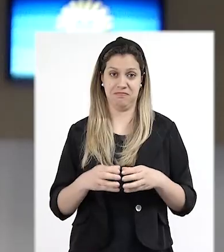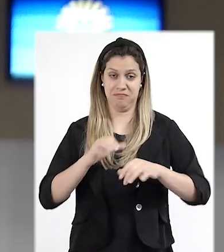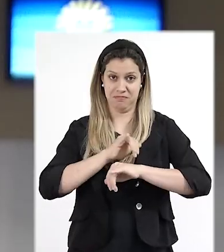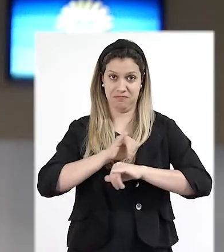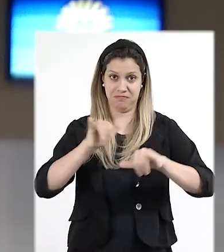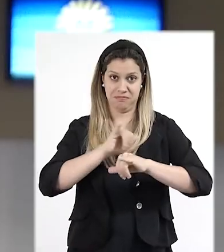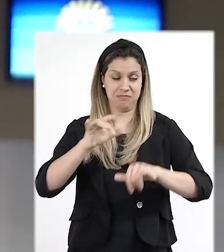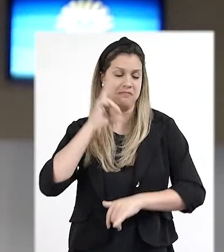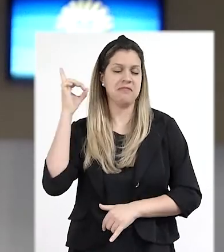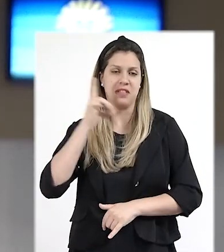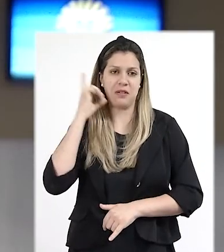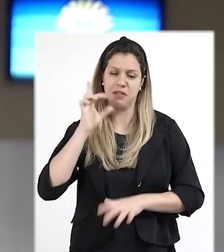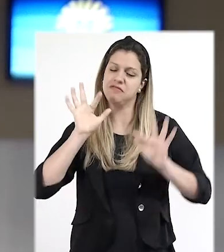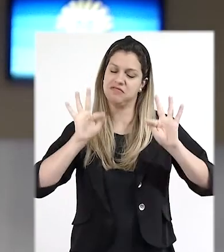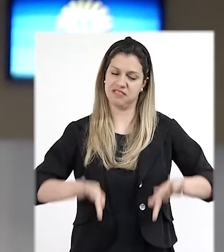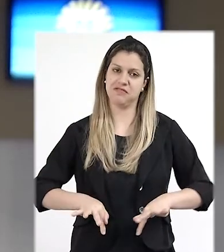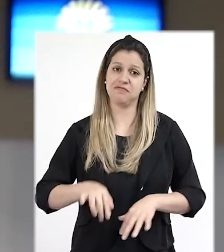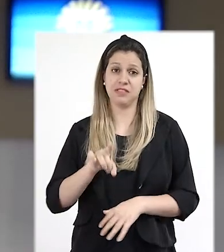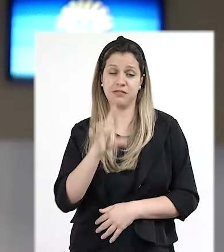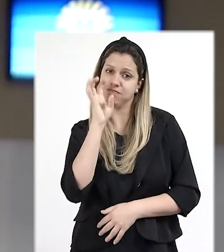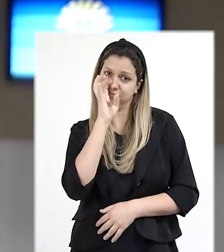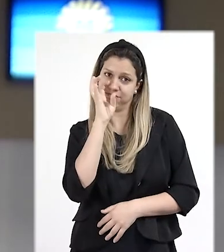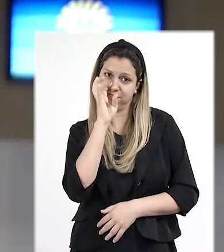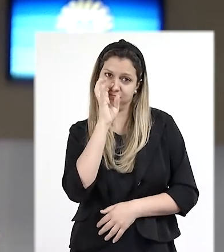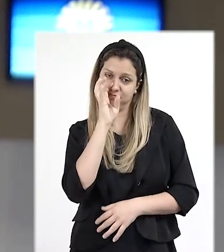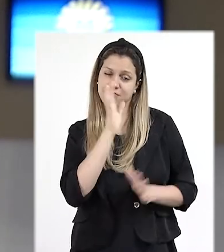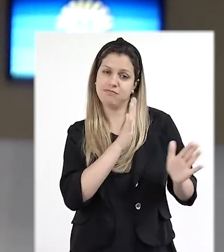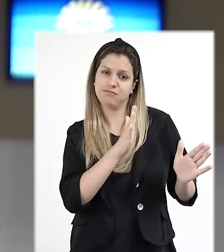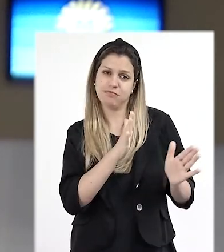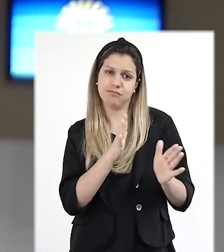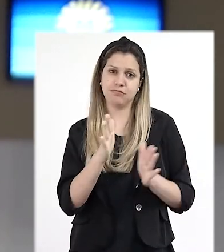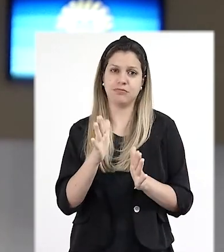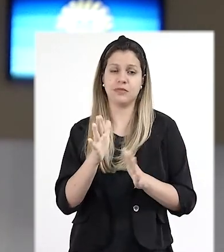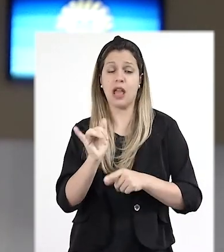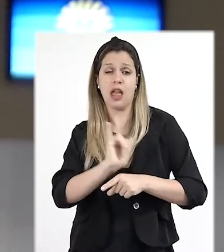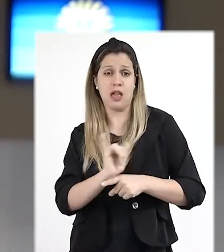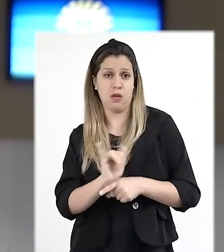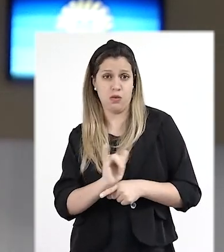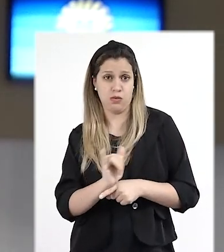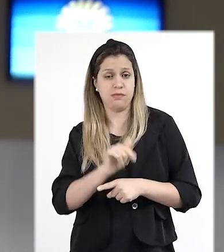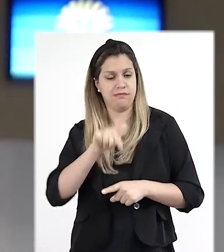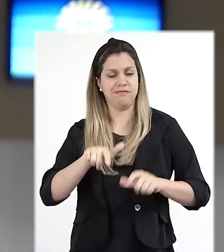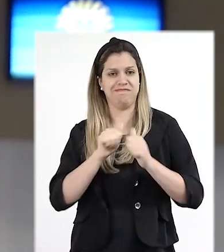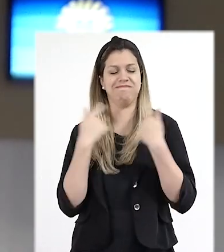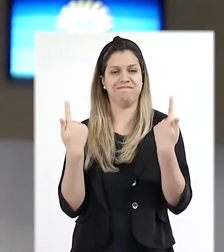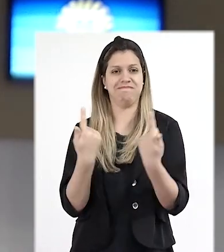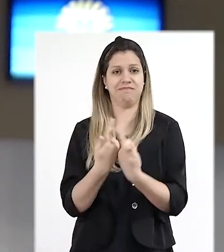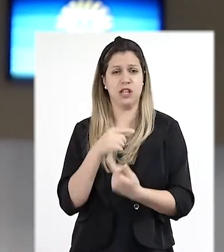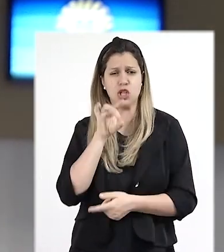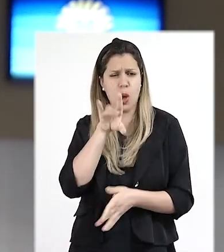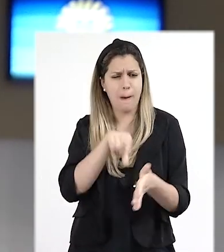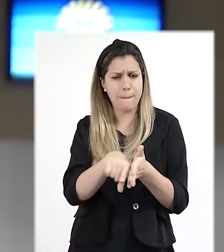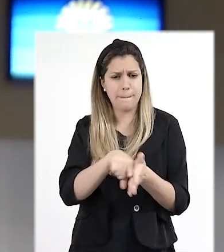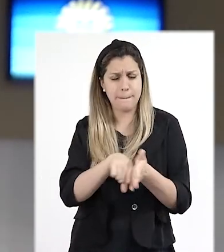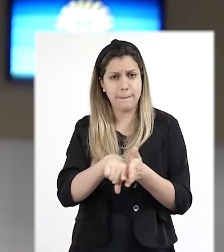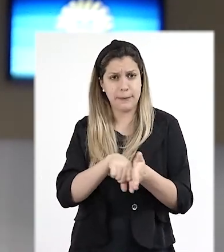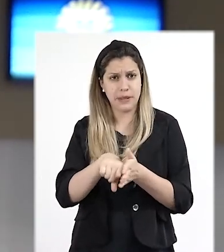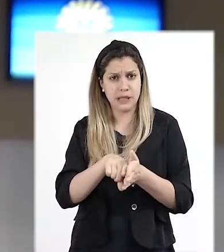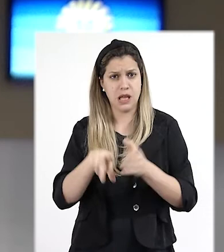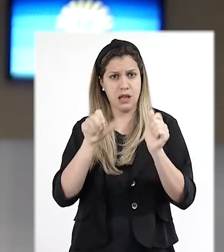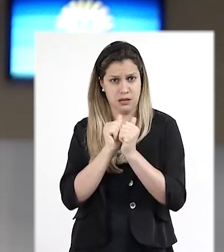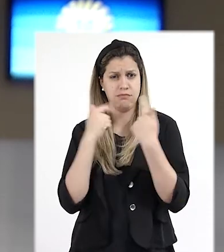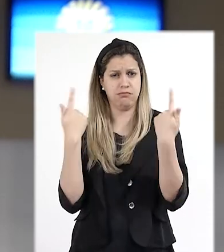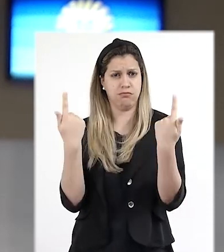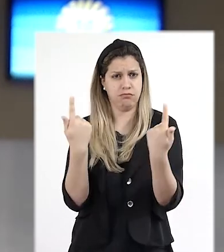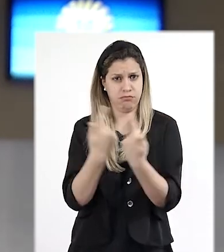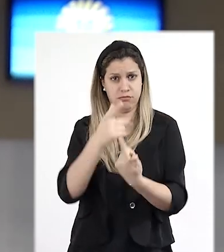Jornal Parlamentar fica por aqui. Você acompanha essas e outras reportagens no canal do YouTube da Casa de Leis. É só pesquisar por